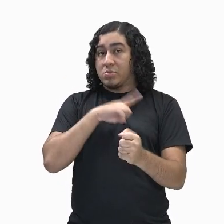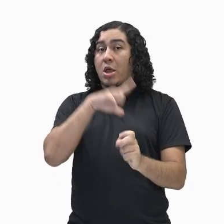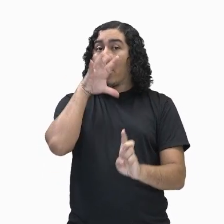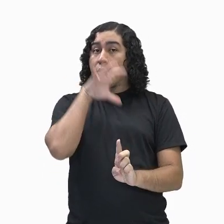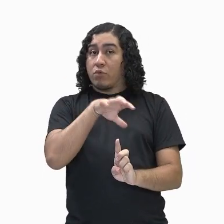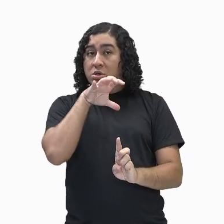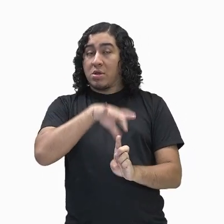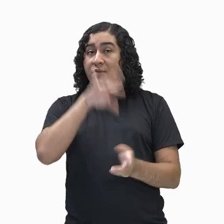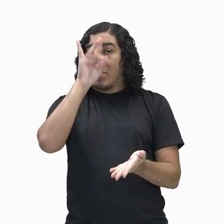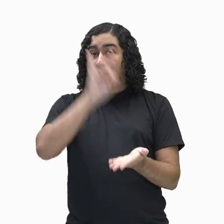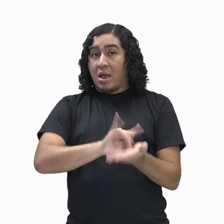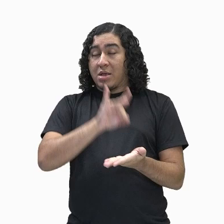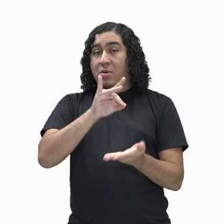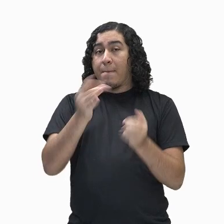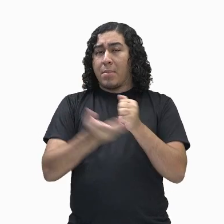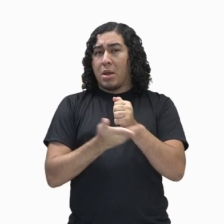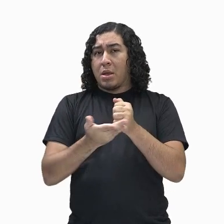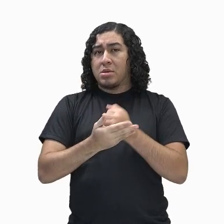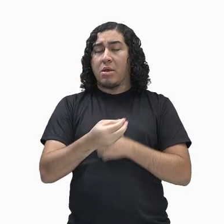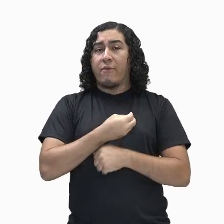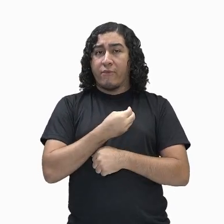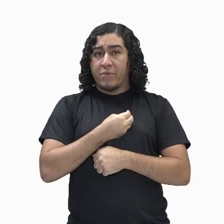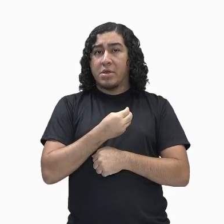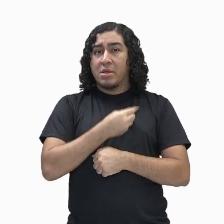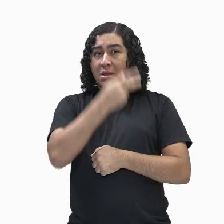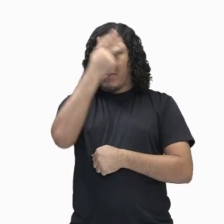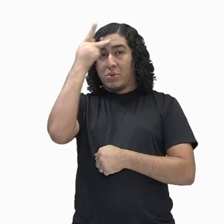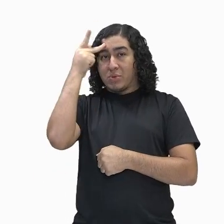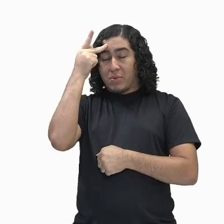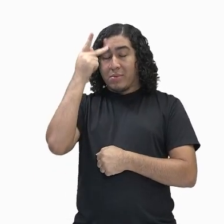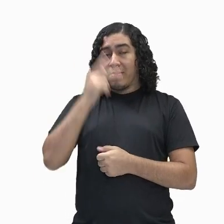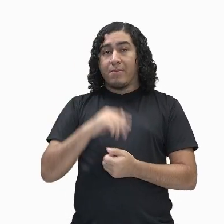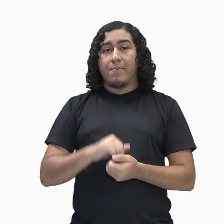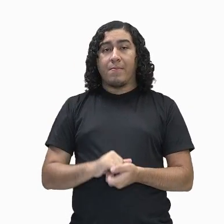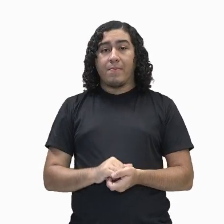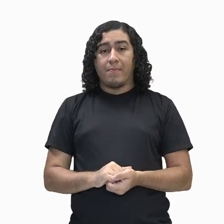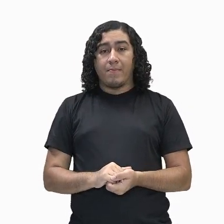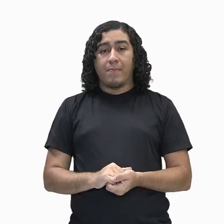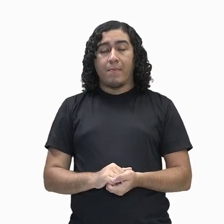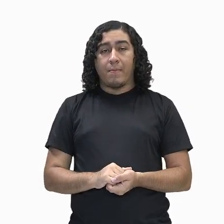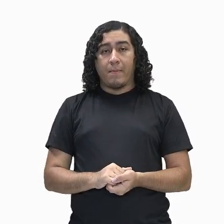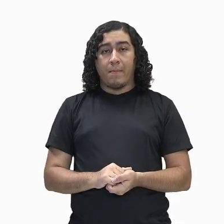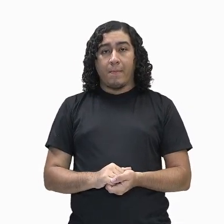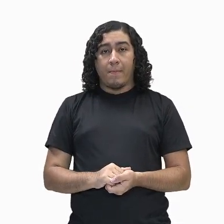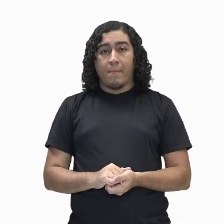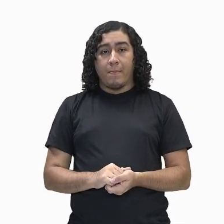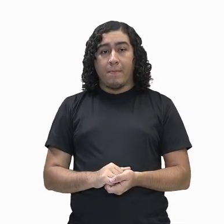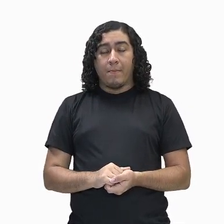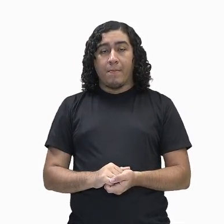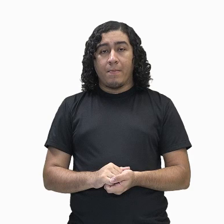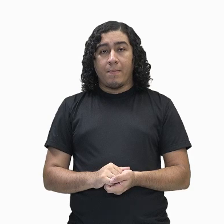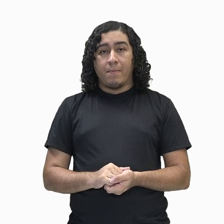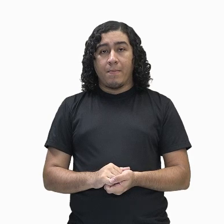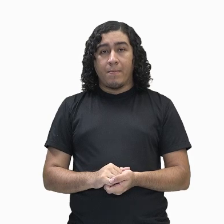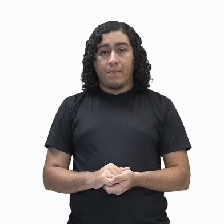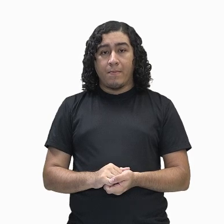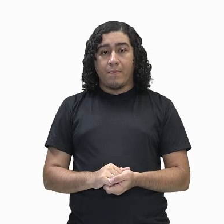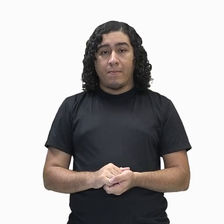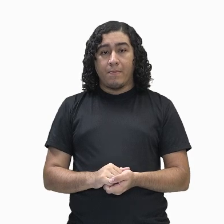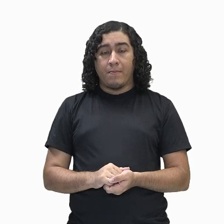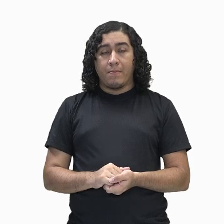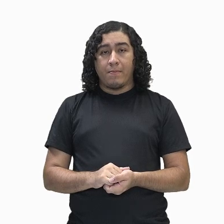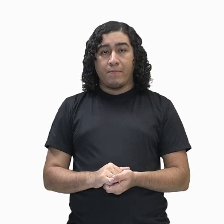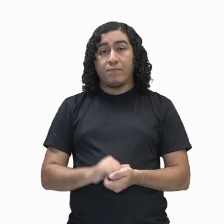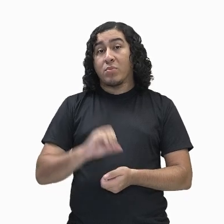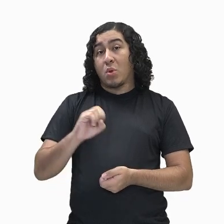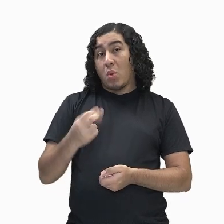em requisitos primários, básicos, para a sua qualidade de vida ou daquelas